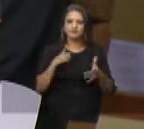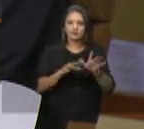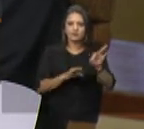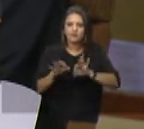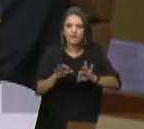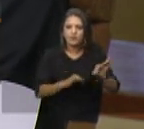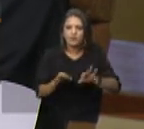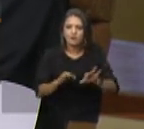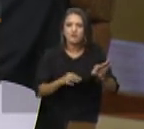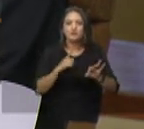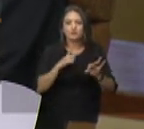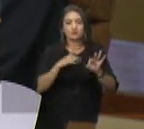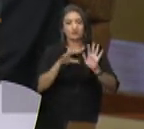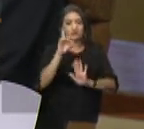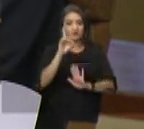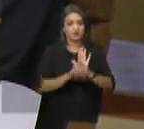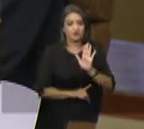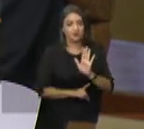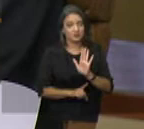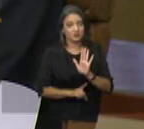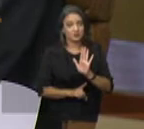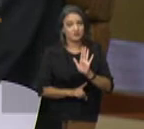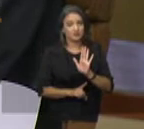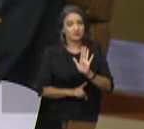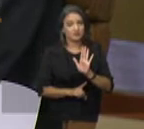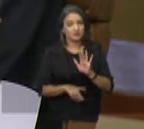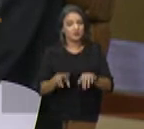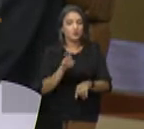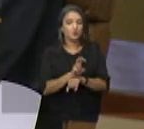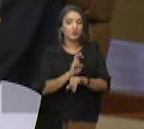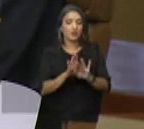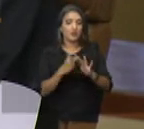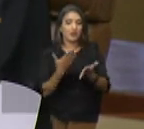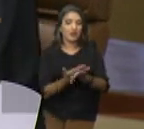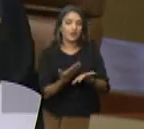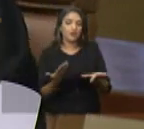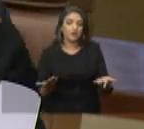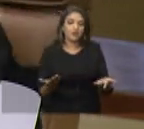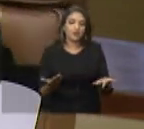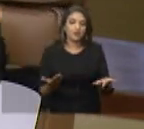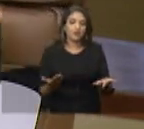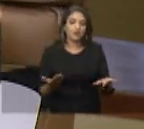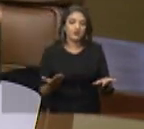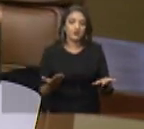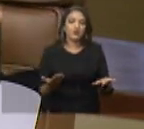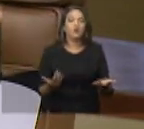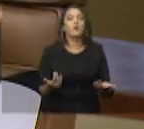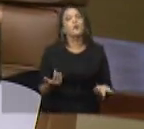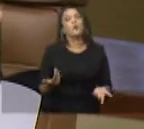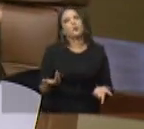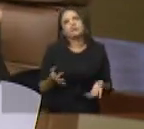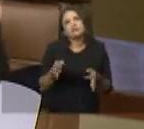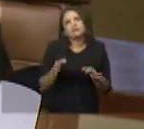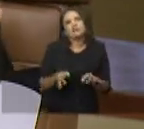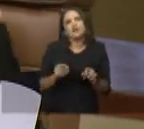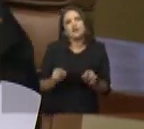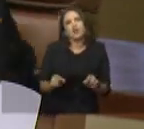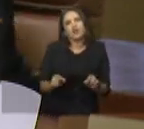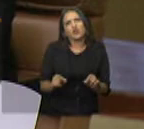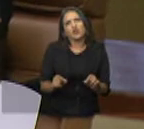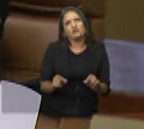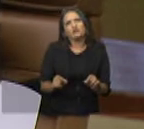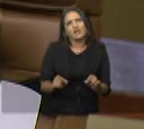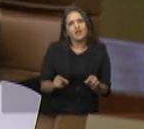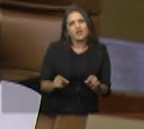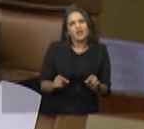desse direito à creche então o ideal fosse que nós fizesse